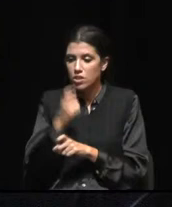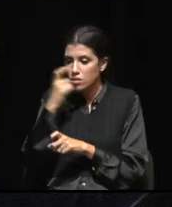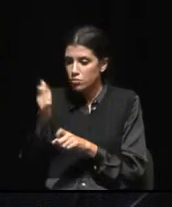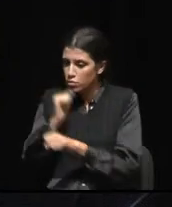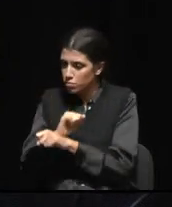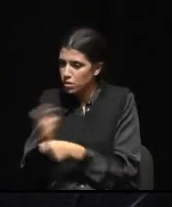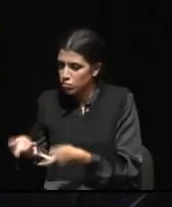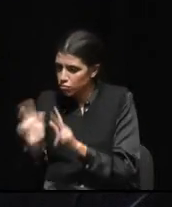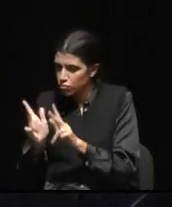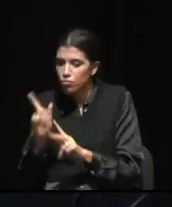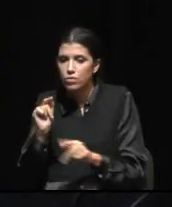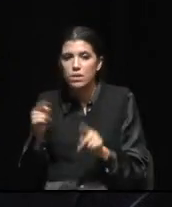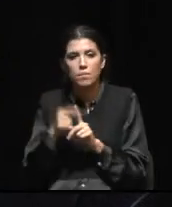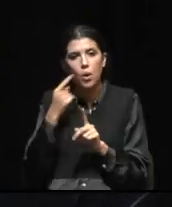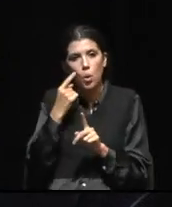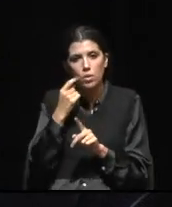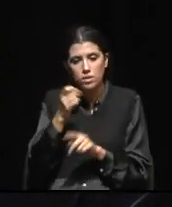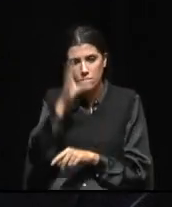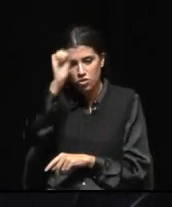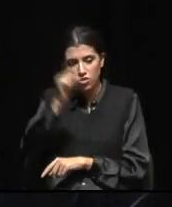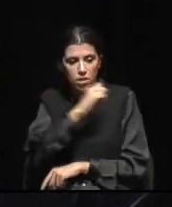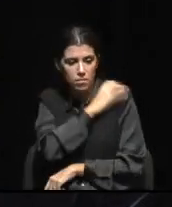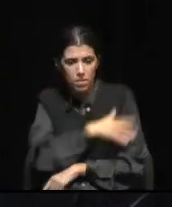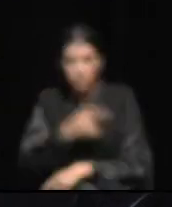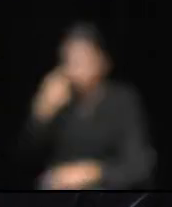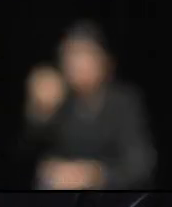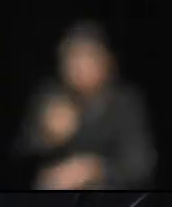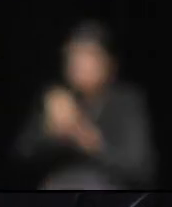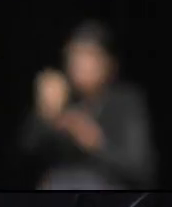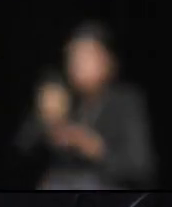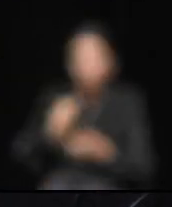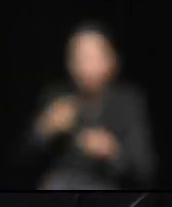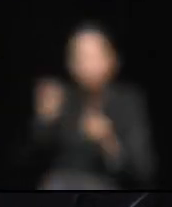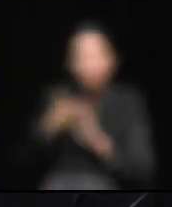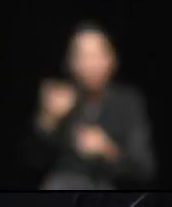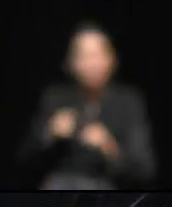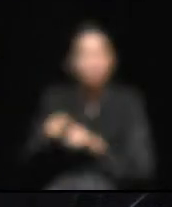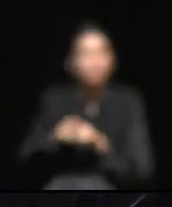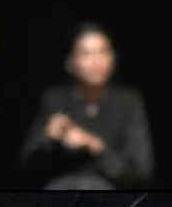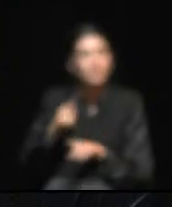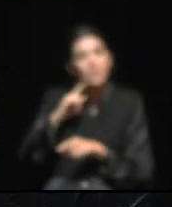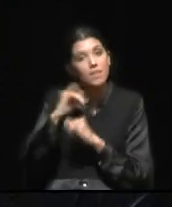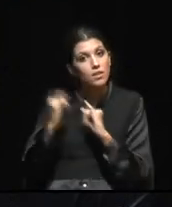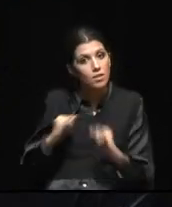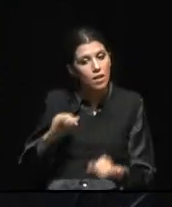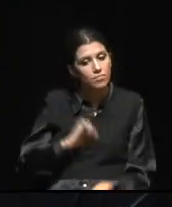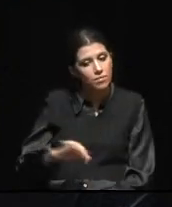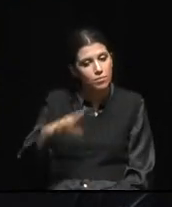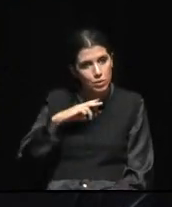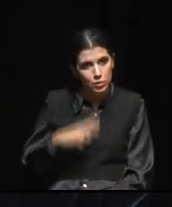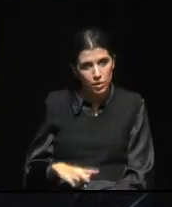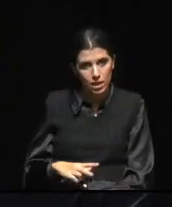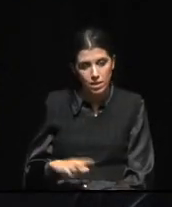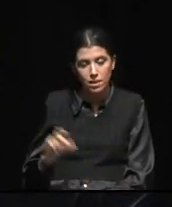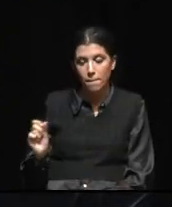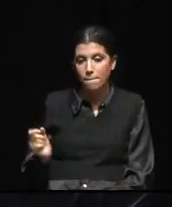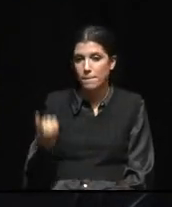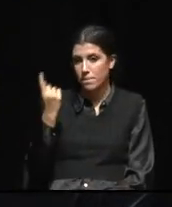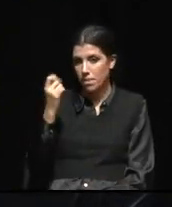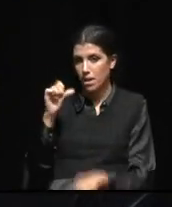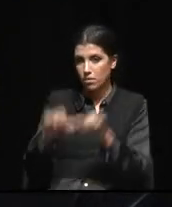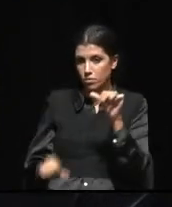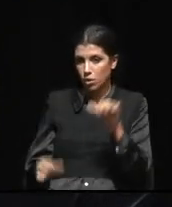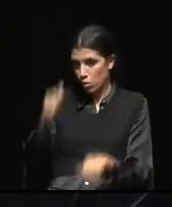hamas E também o reconhecimento do estado da Palestina T ser prioridades da política internacional portuguesa a primeira a primeira